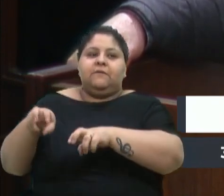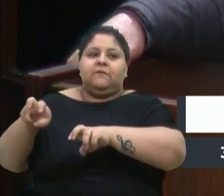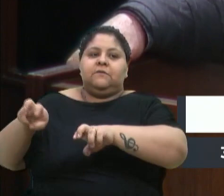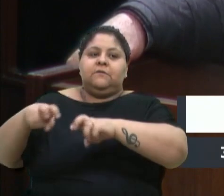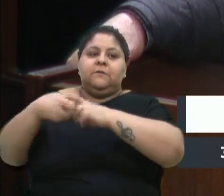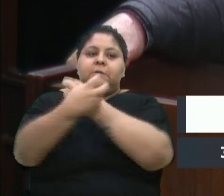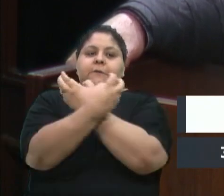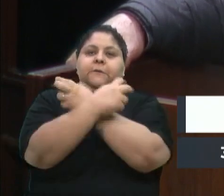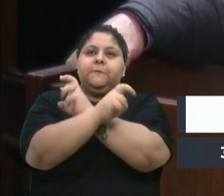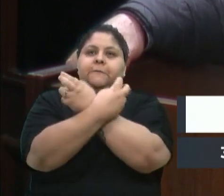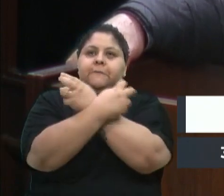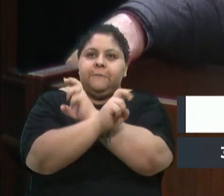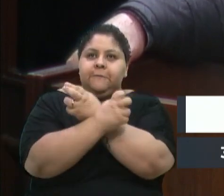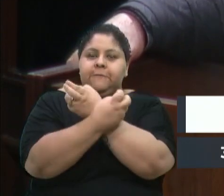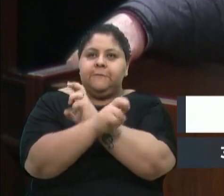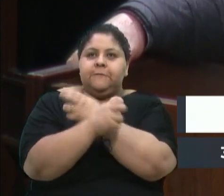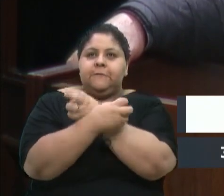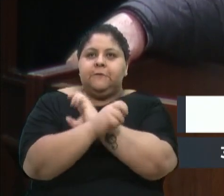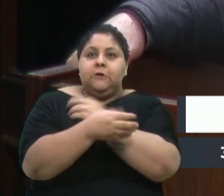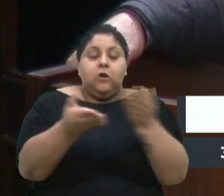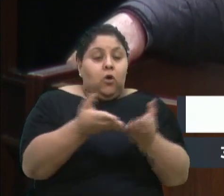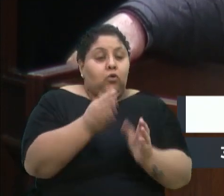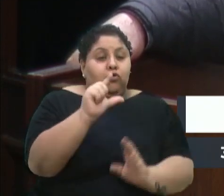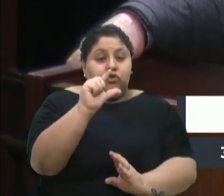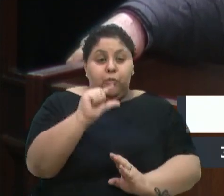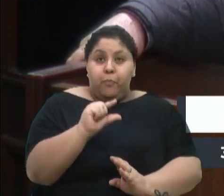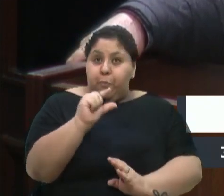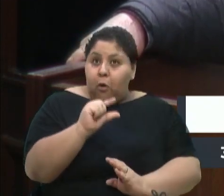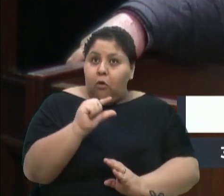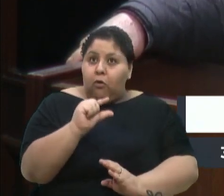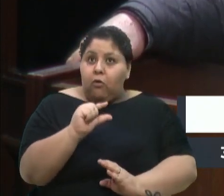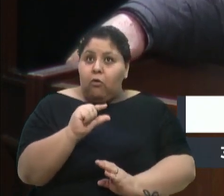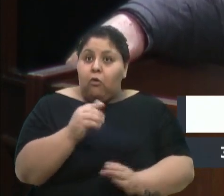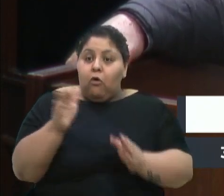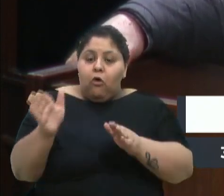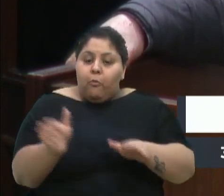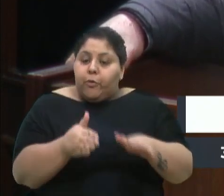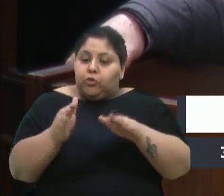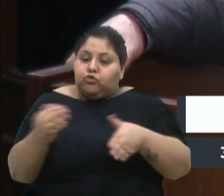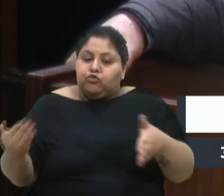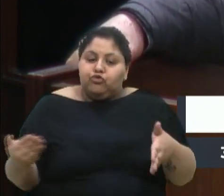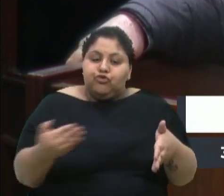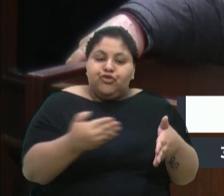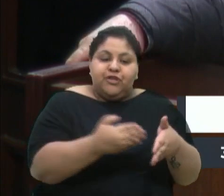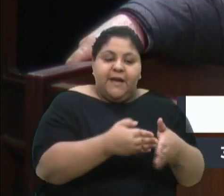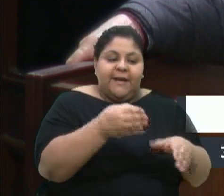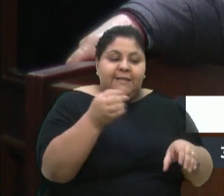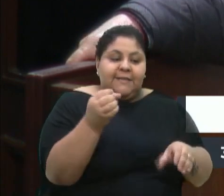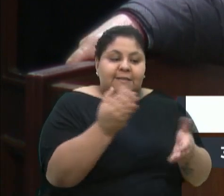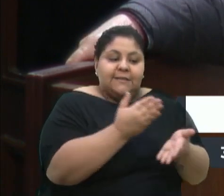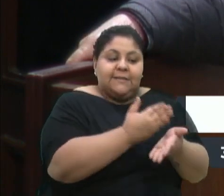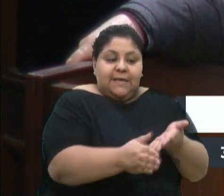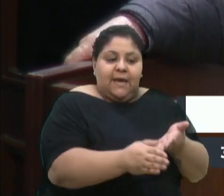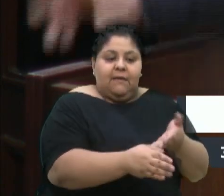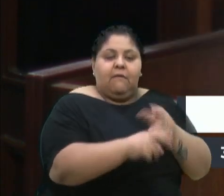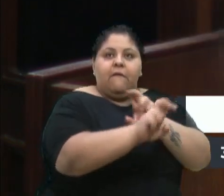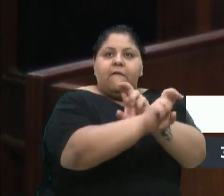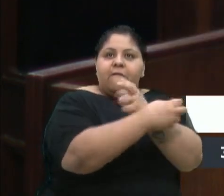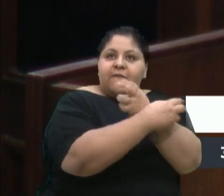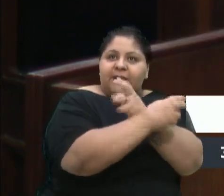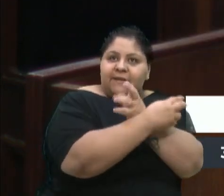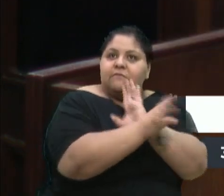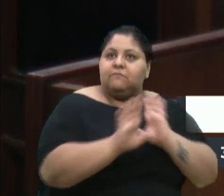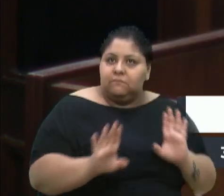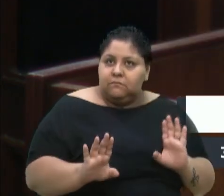hoje praticamente pouco vem sem agrotóxico, mas é possível sim. Eu tenho um pé